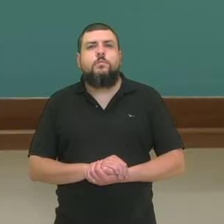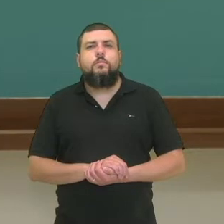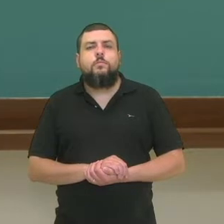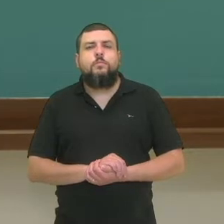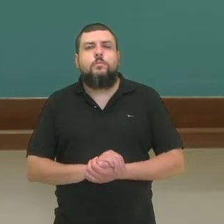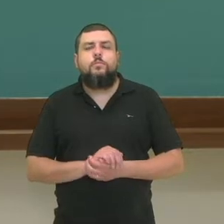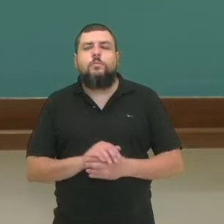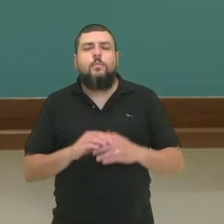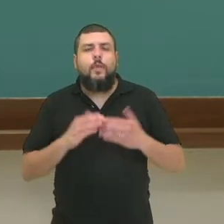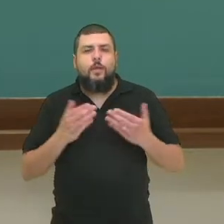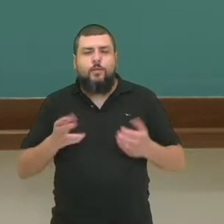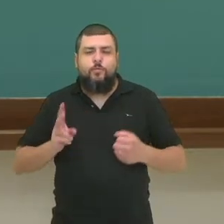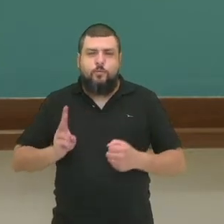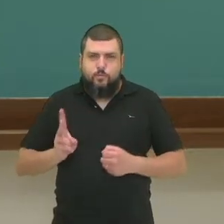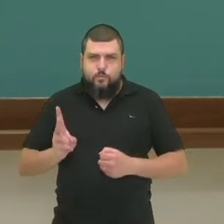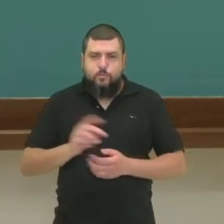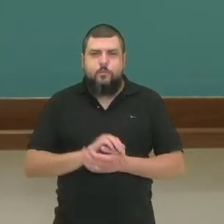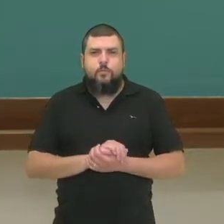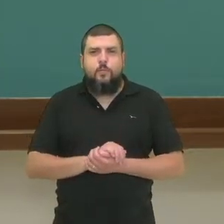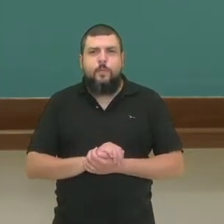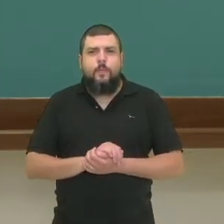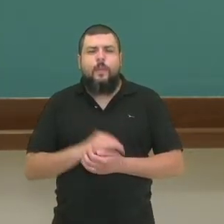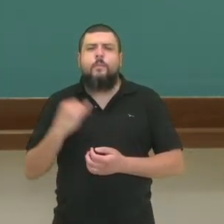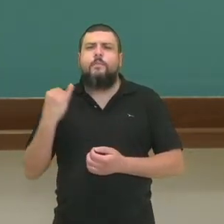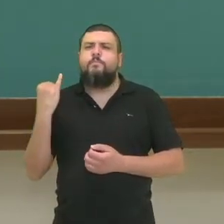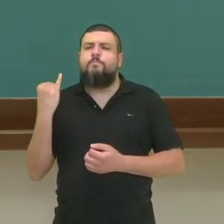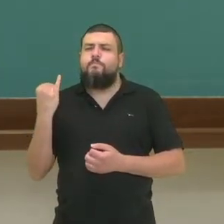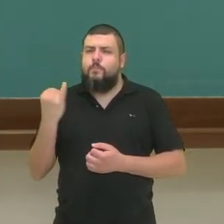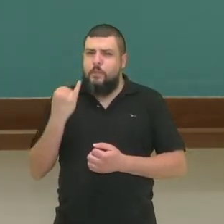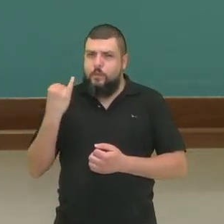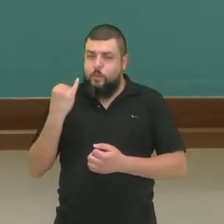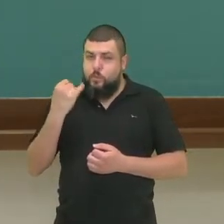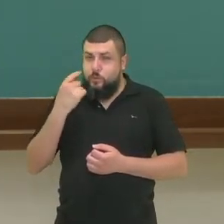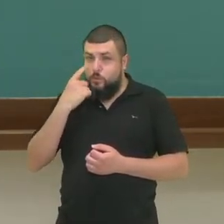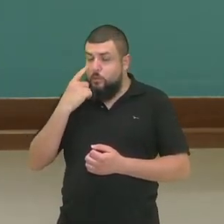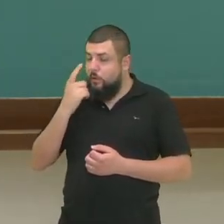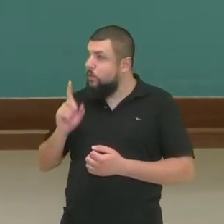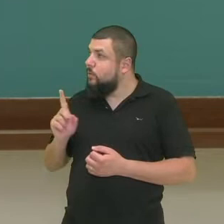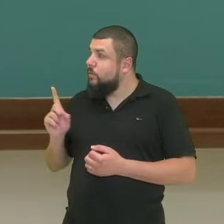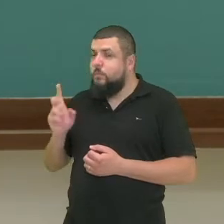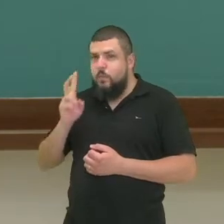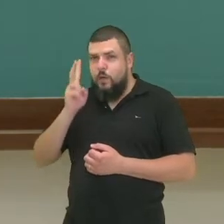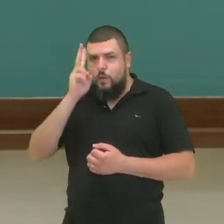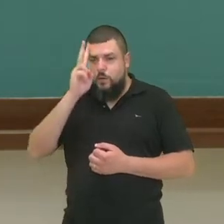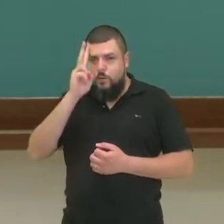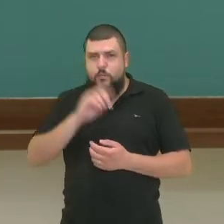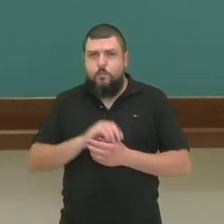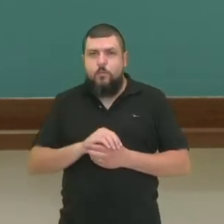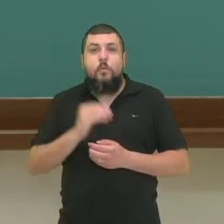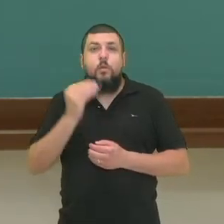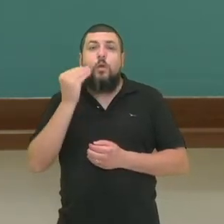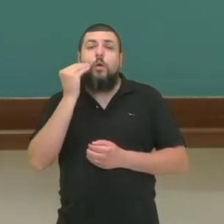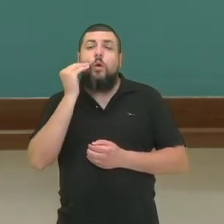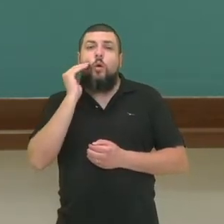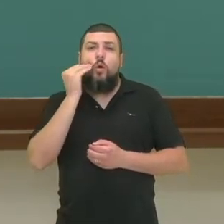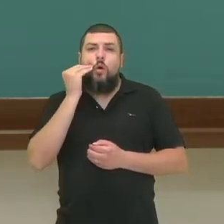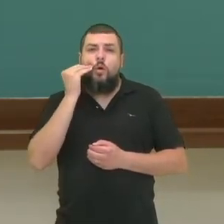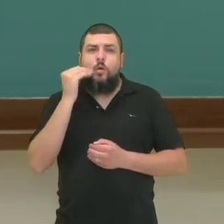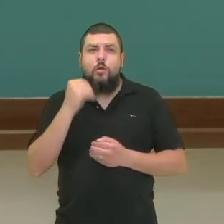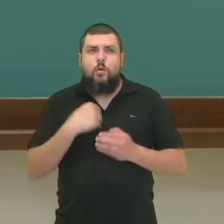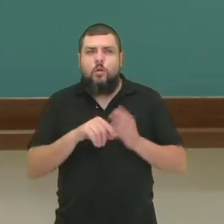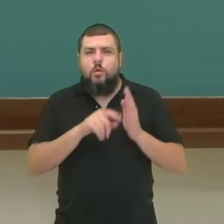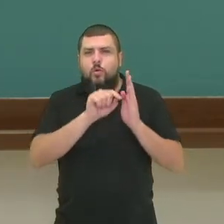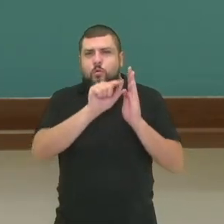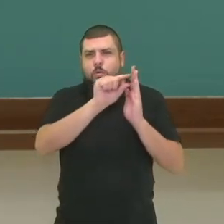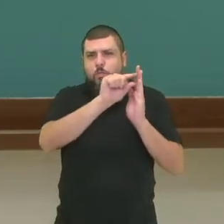Vamos dar continuidade. Então, o que é importante nessa tela? A gente lembrar que em rosa nós temos as linhas, em